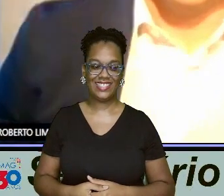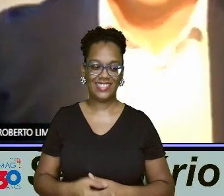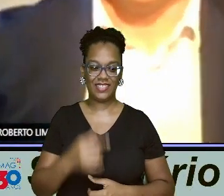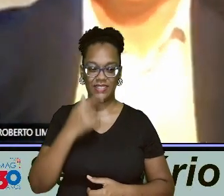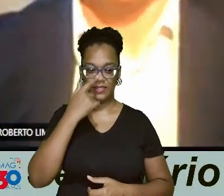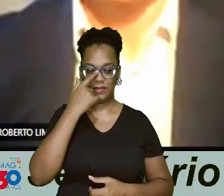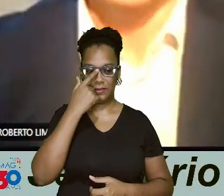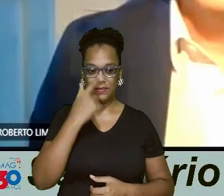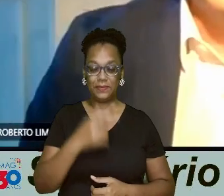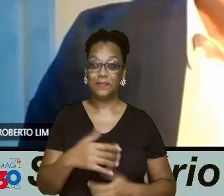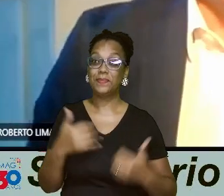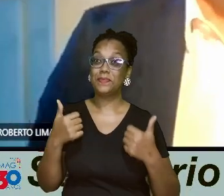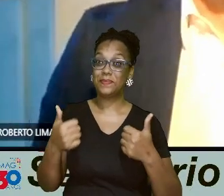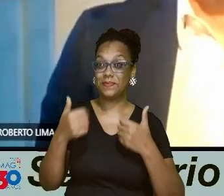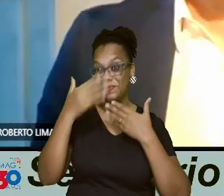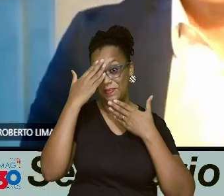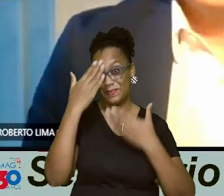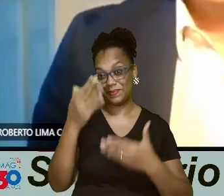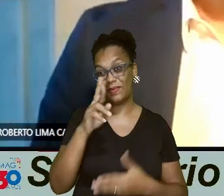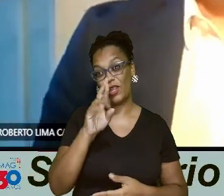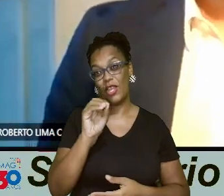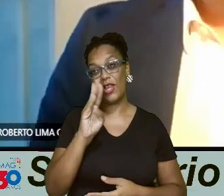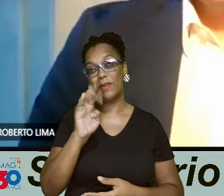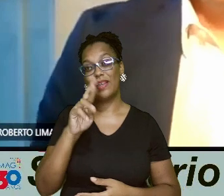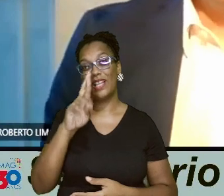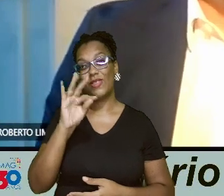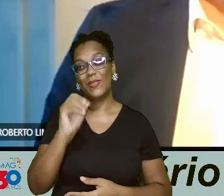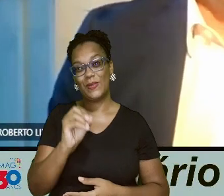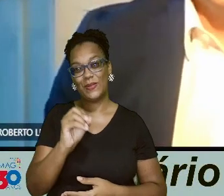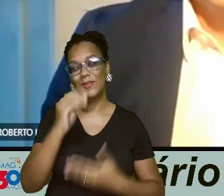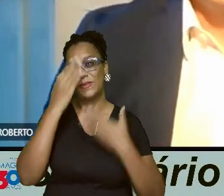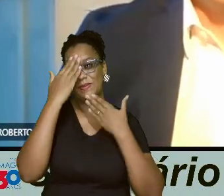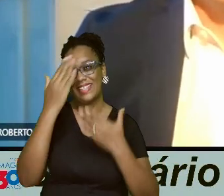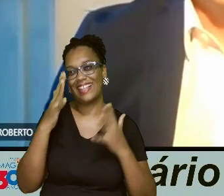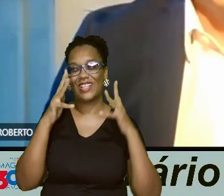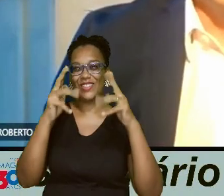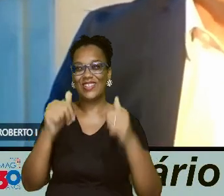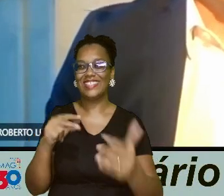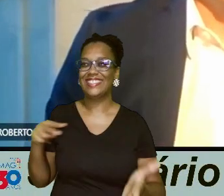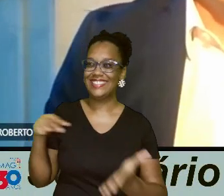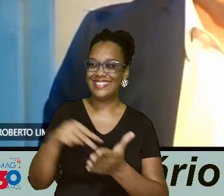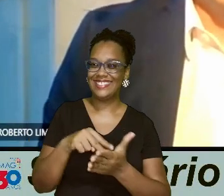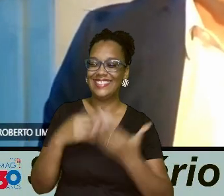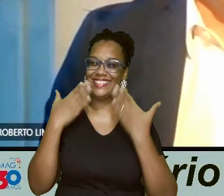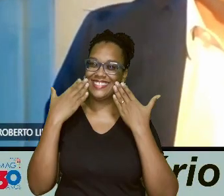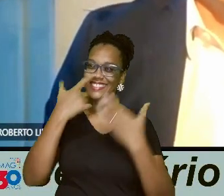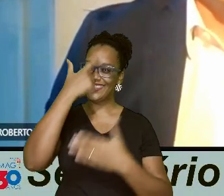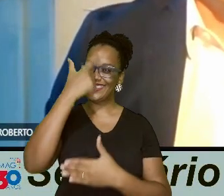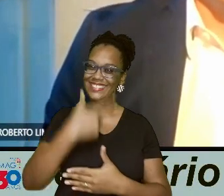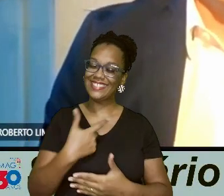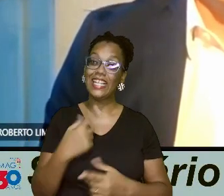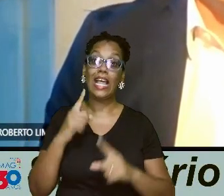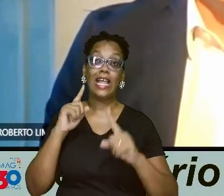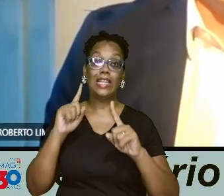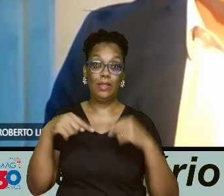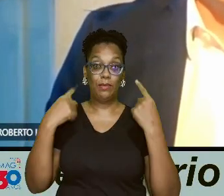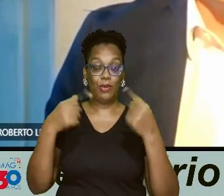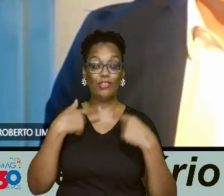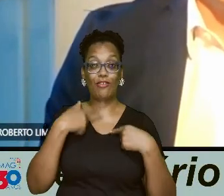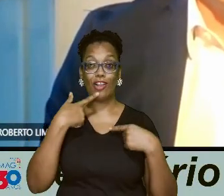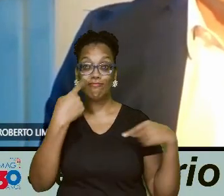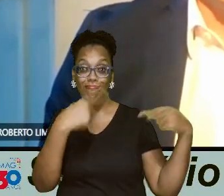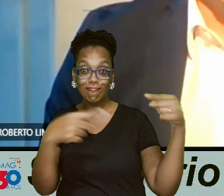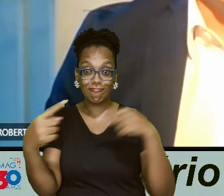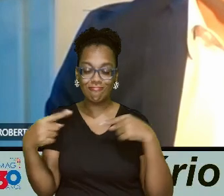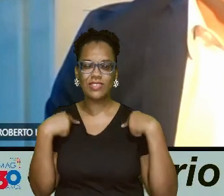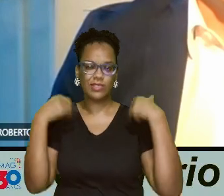Bom, obrigada, Roberto, obrigada a todos também pela apresentação, pela acolhida. Depois, quando for a minha fala de debatedor, eu falo um pouco mais